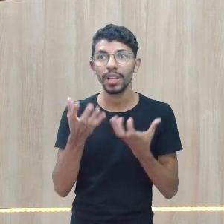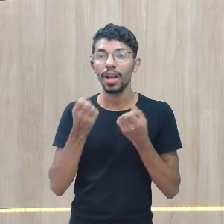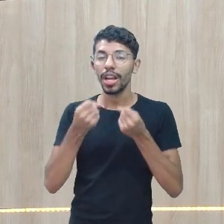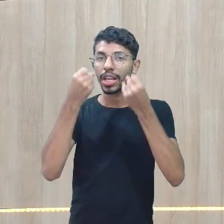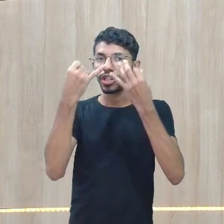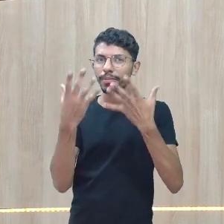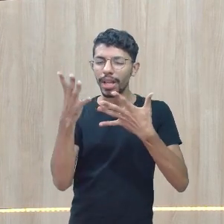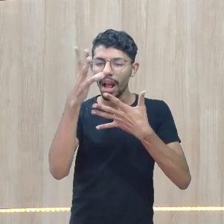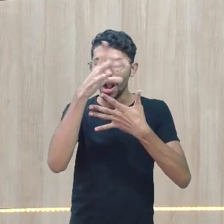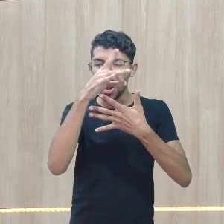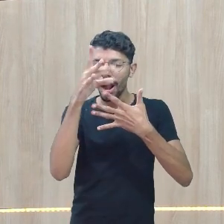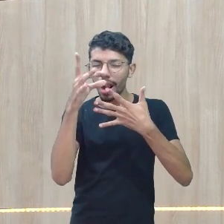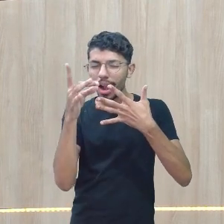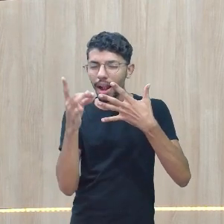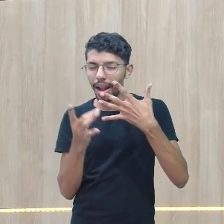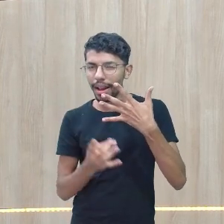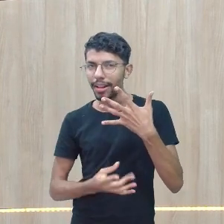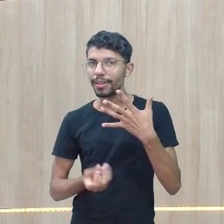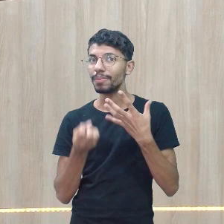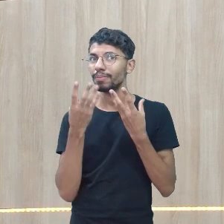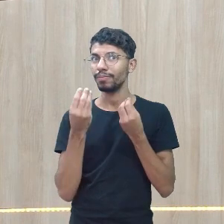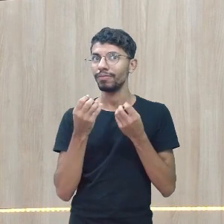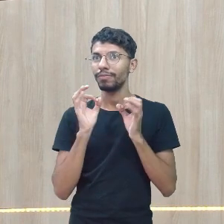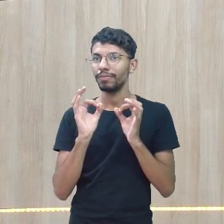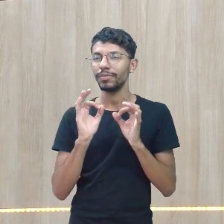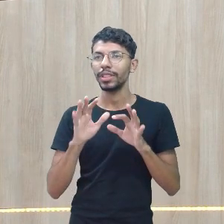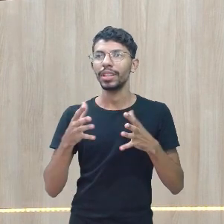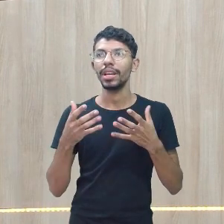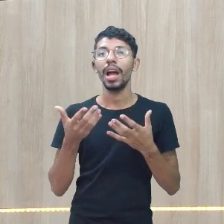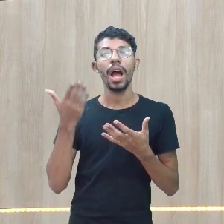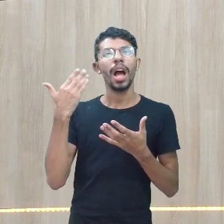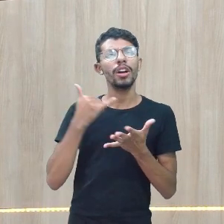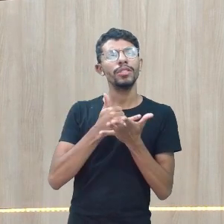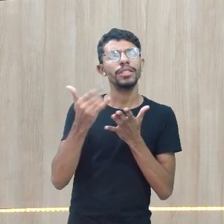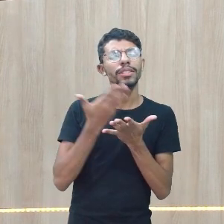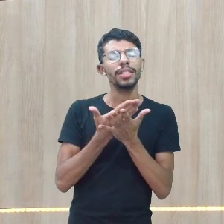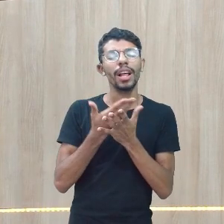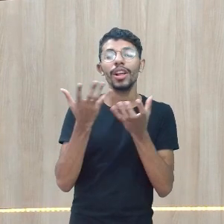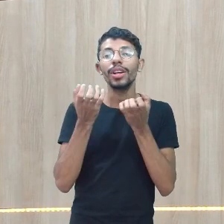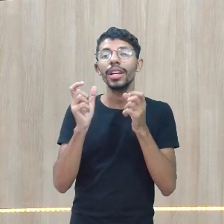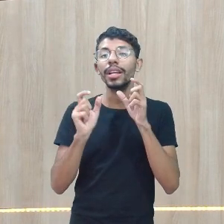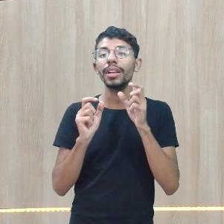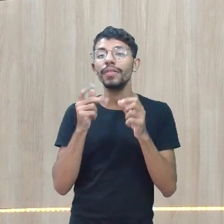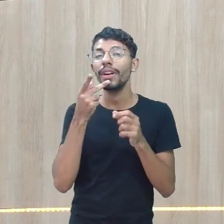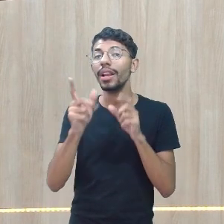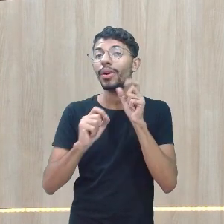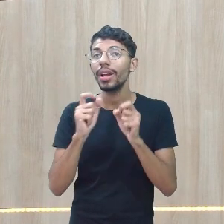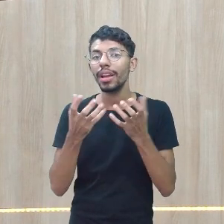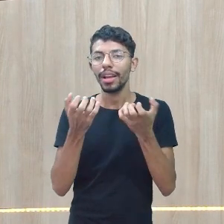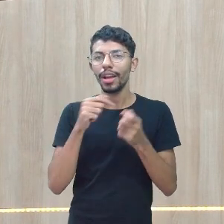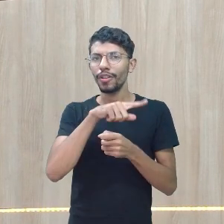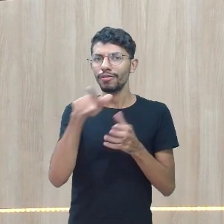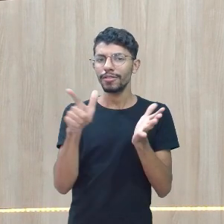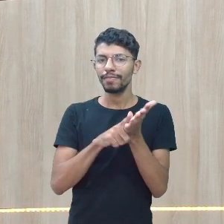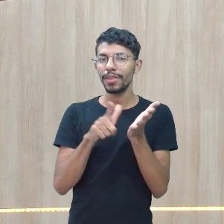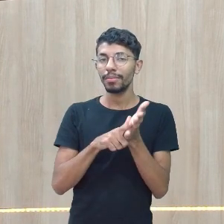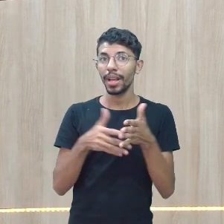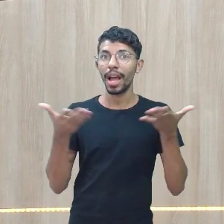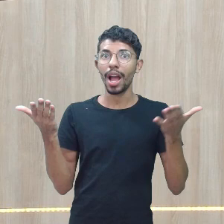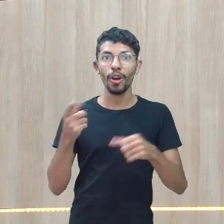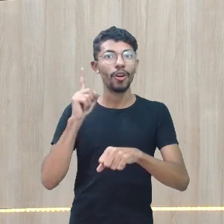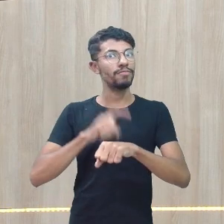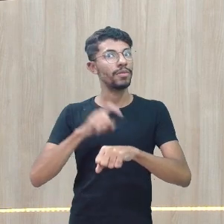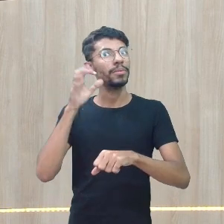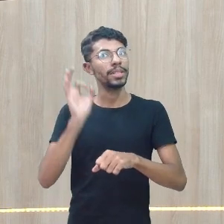bastante detalhe. Eu disse a vocês no início da aula que eu queria que vocês pegassem uma folhinha de papel. É a hora do papel. Vamos anotar?